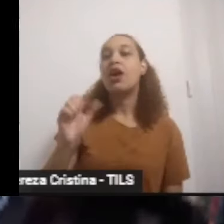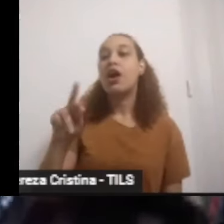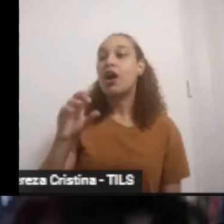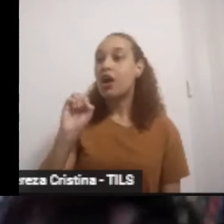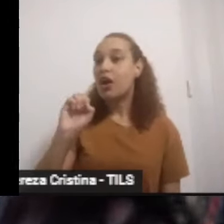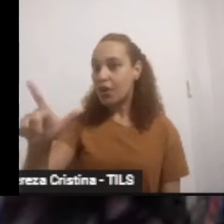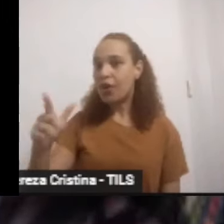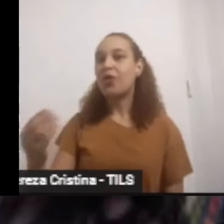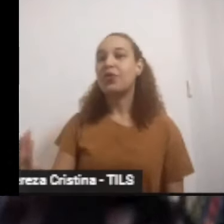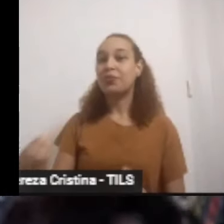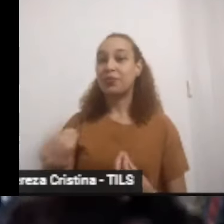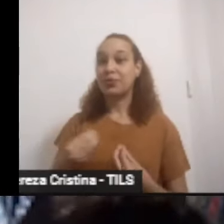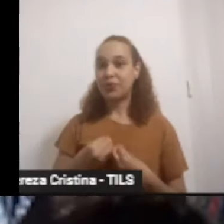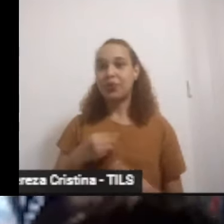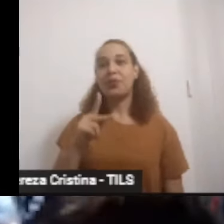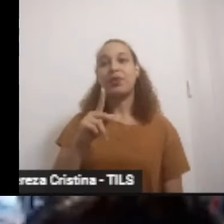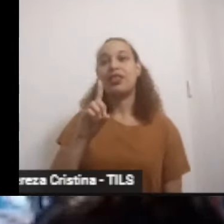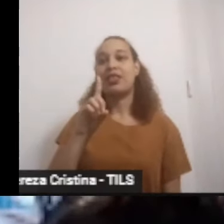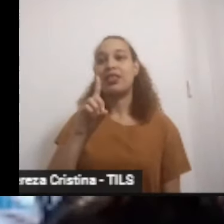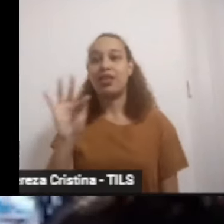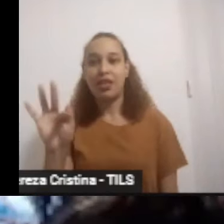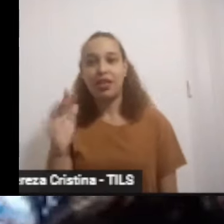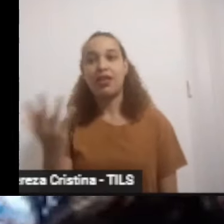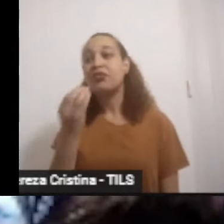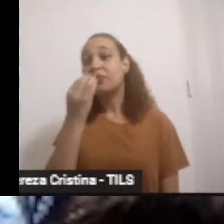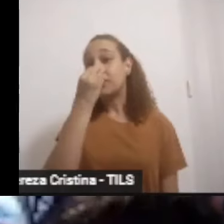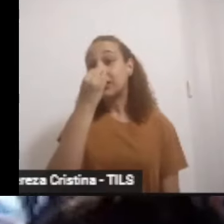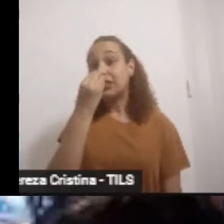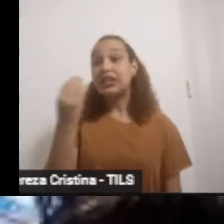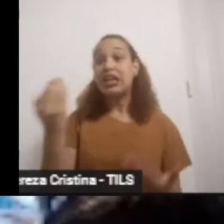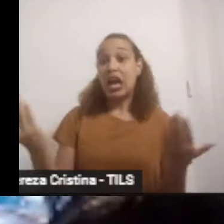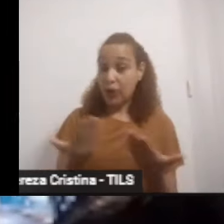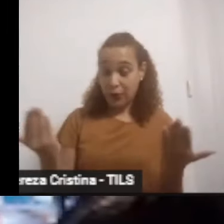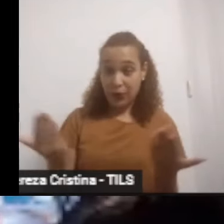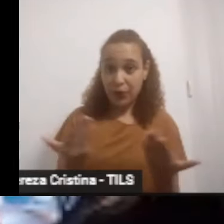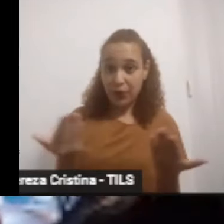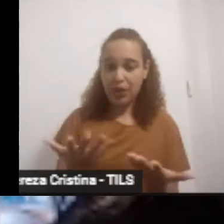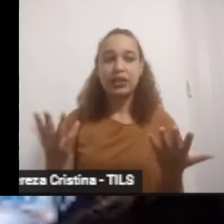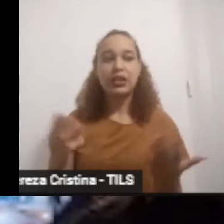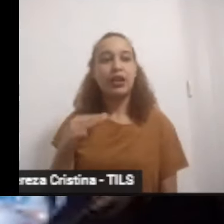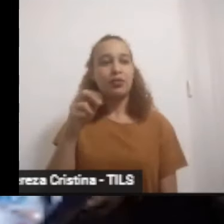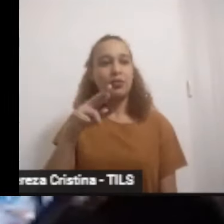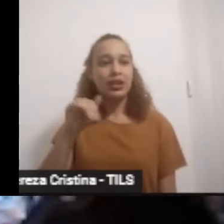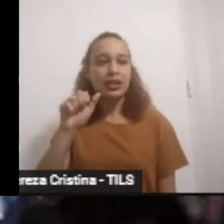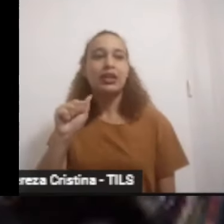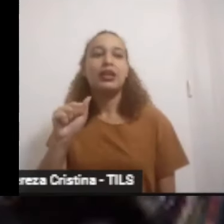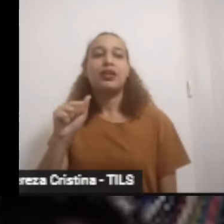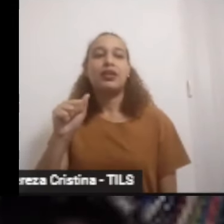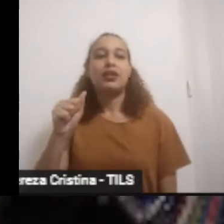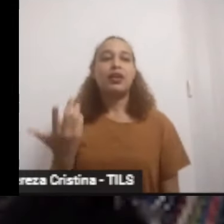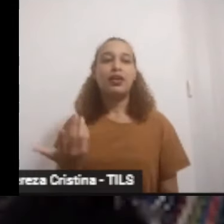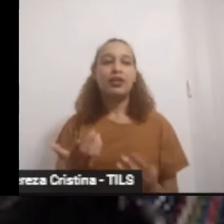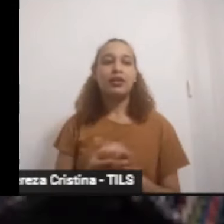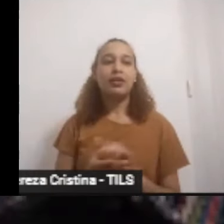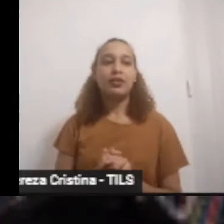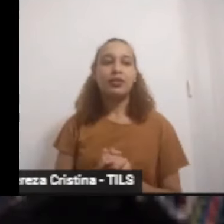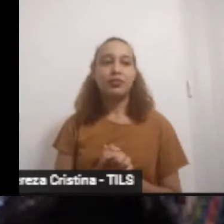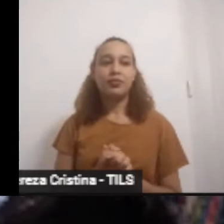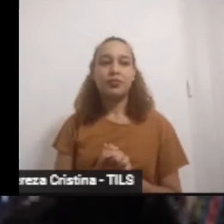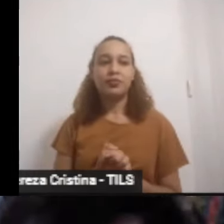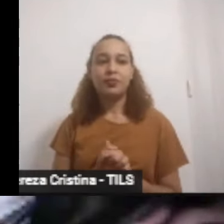PDF e tudo. E aí agora, quando estava lendo agora, que aí a Maria Talita começou a fazer a audiodescrição da cena final, que